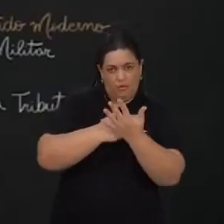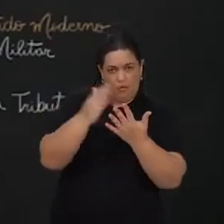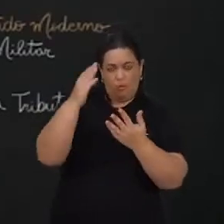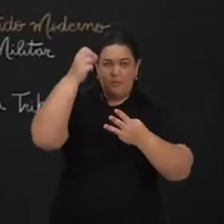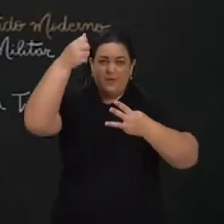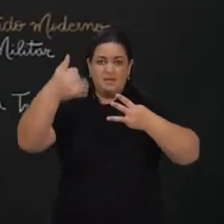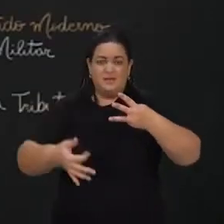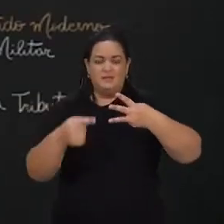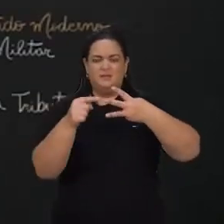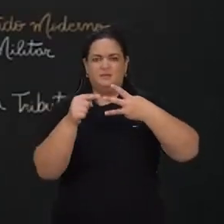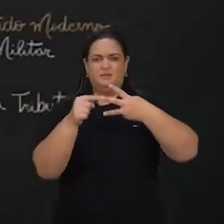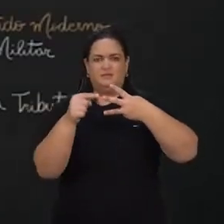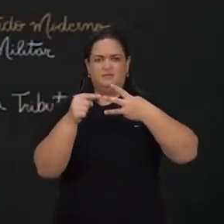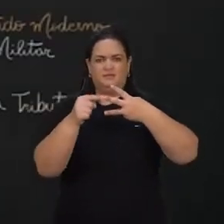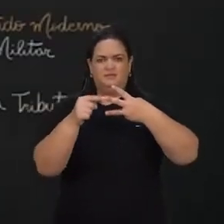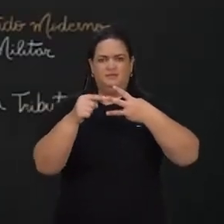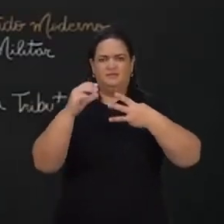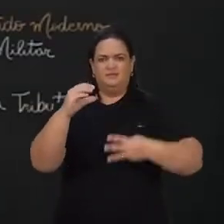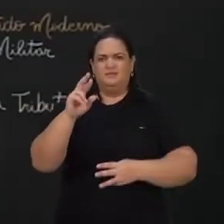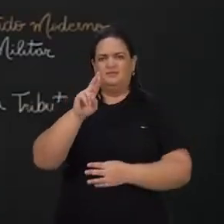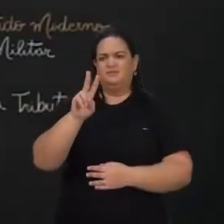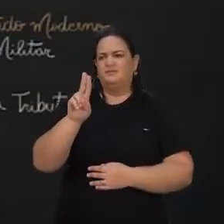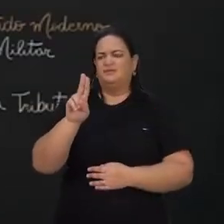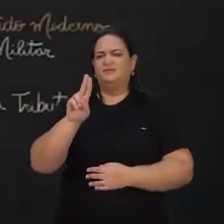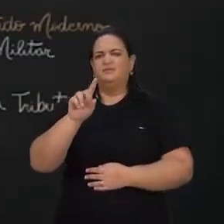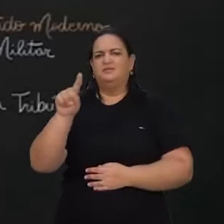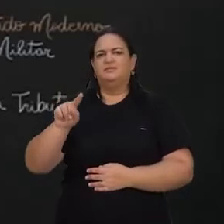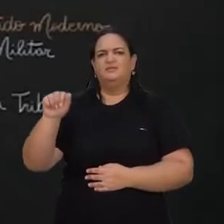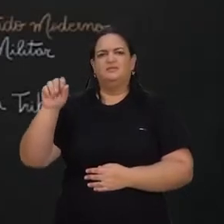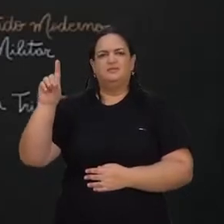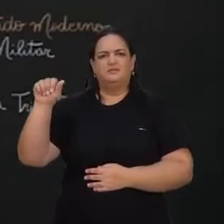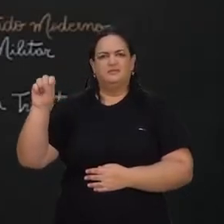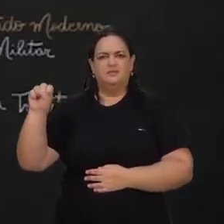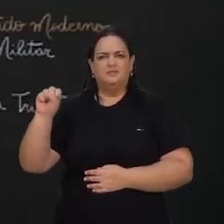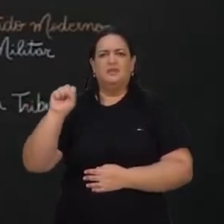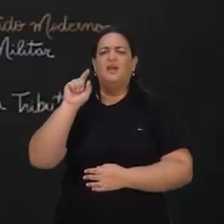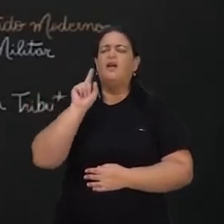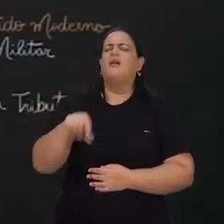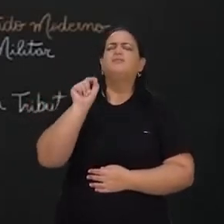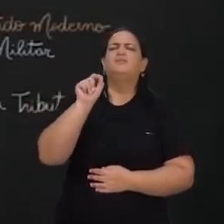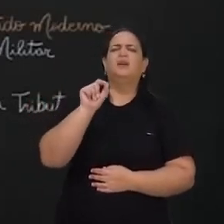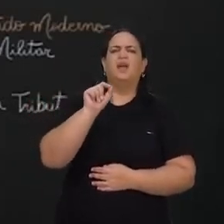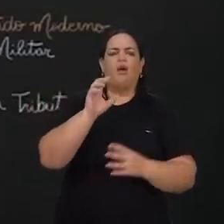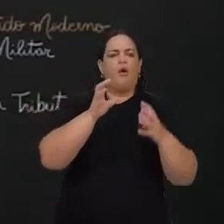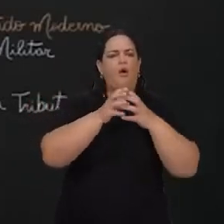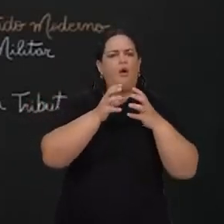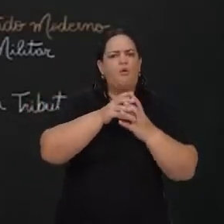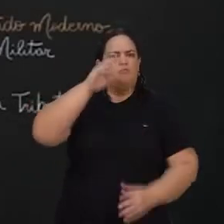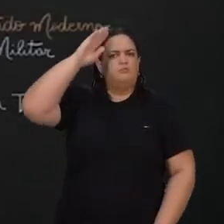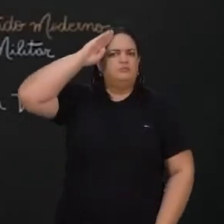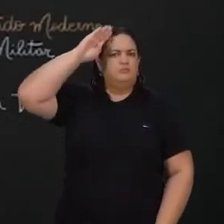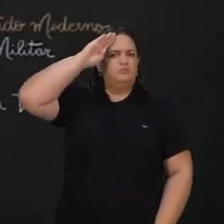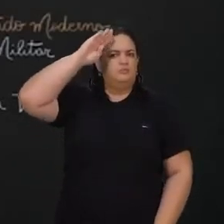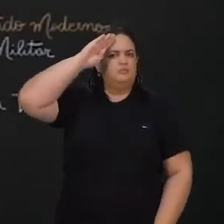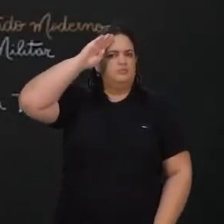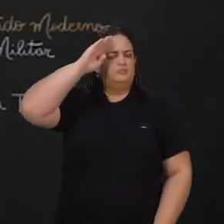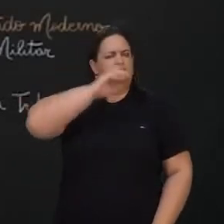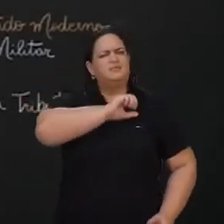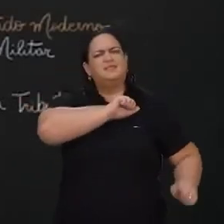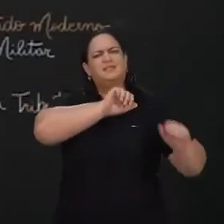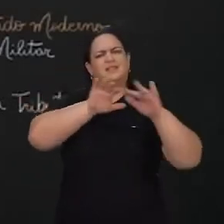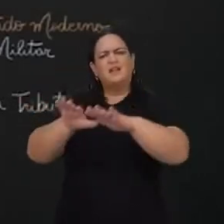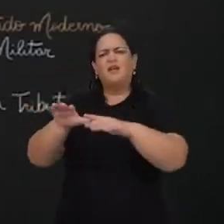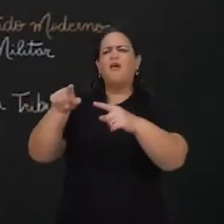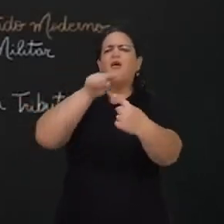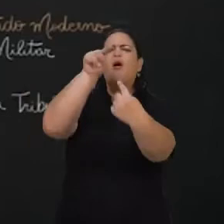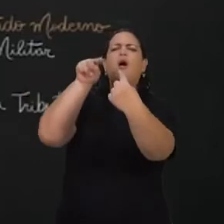aqui. As cruzadas, elas foram expedições militares que tinham o objetivo de combater aqueles